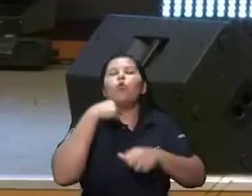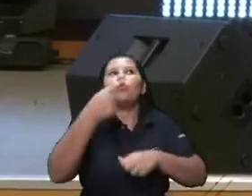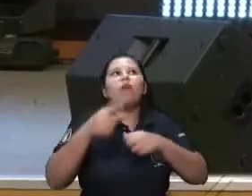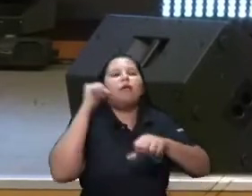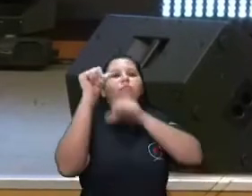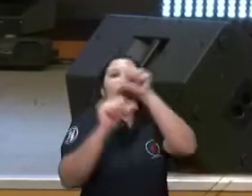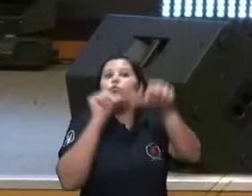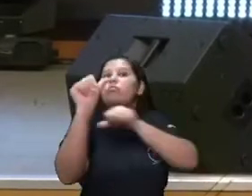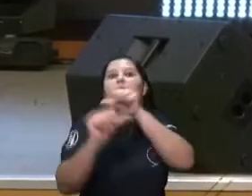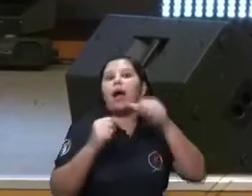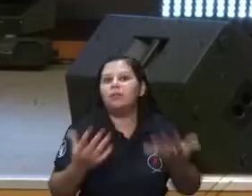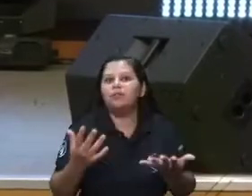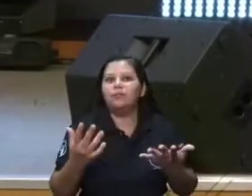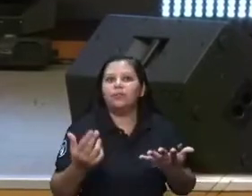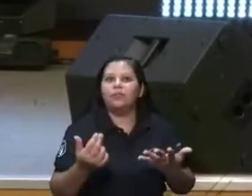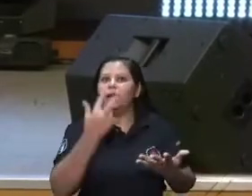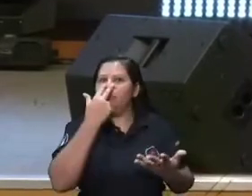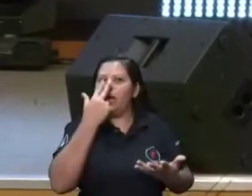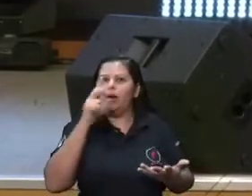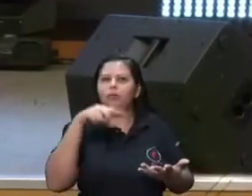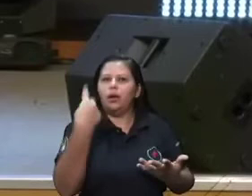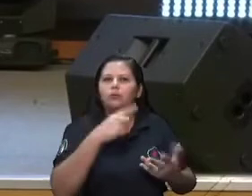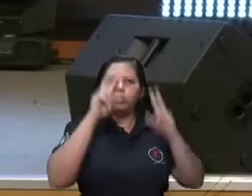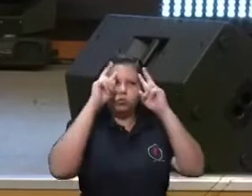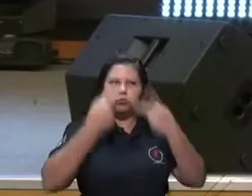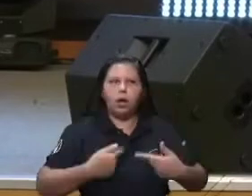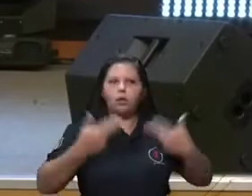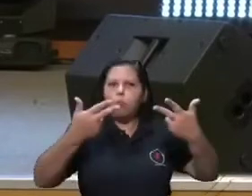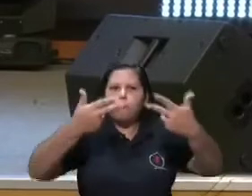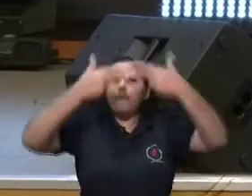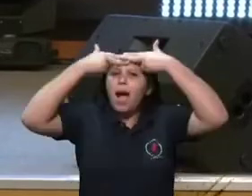Eles costumam marcar a gente para sempre.